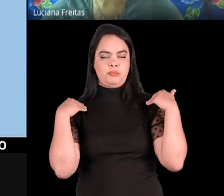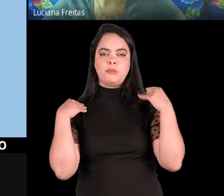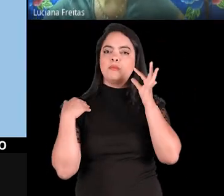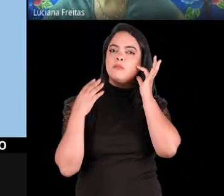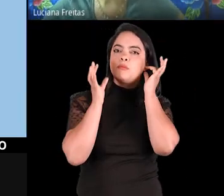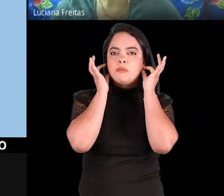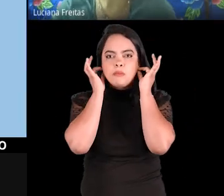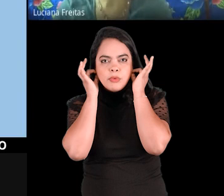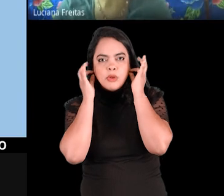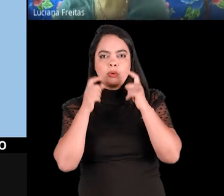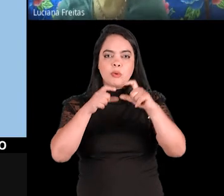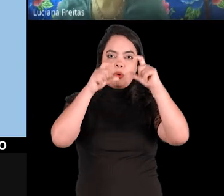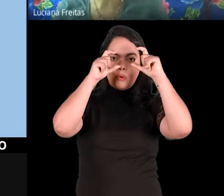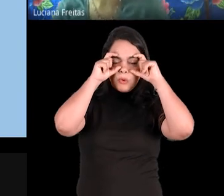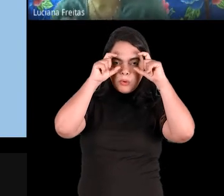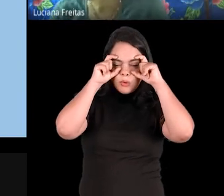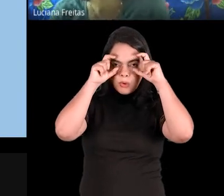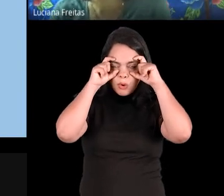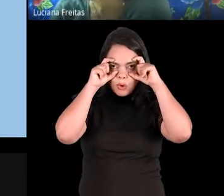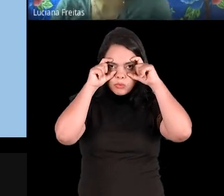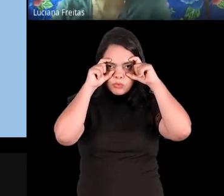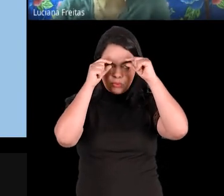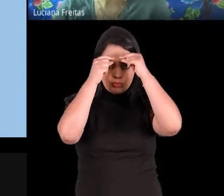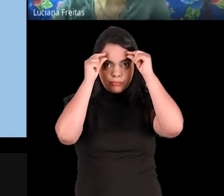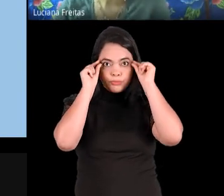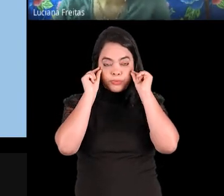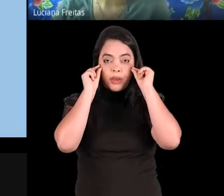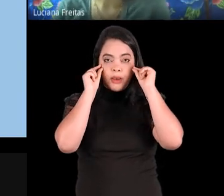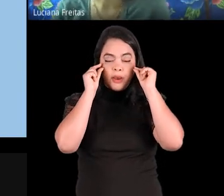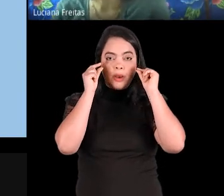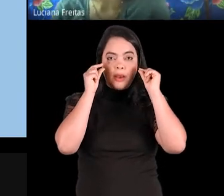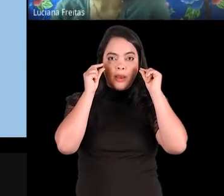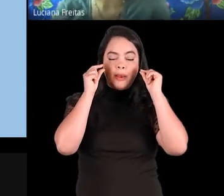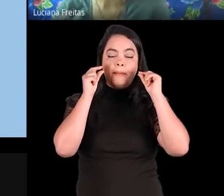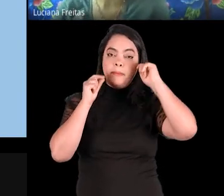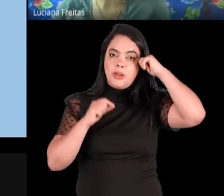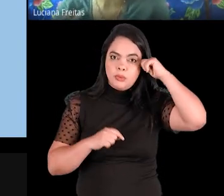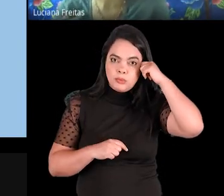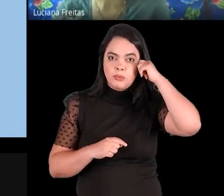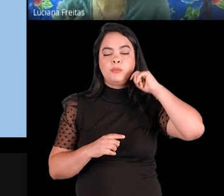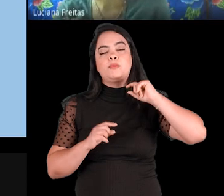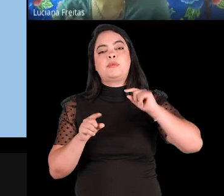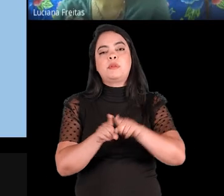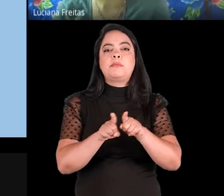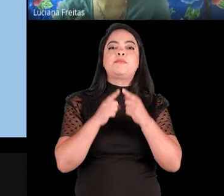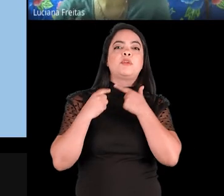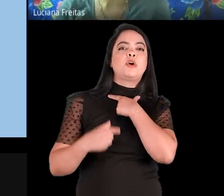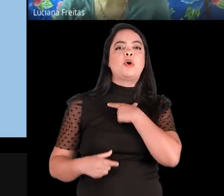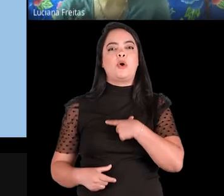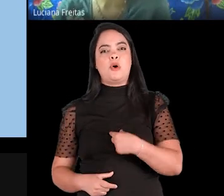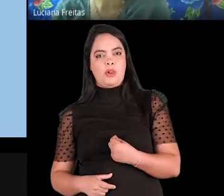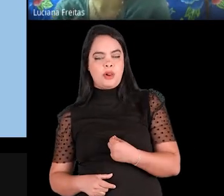brinco, eu estou usando óculos, né, armação mais escura, quadrada. Também uso um colarzinho, uma camiseta, né,